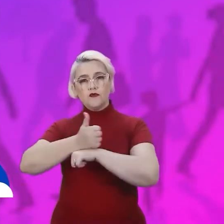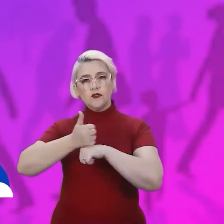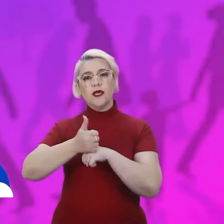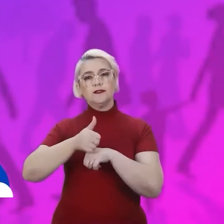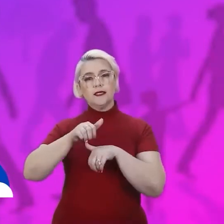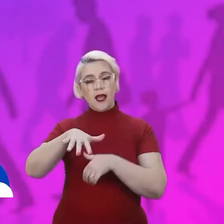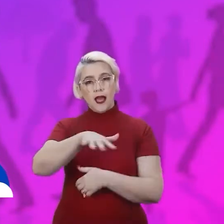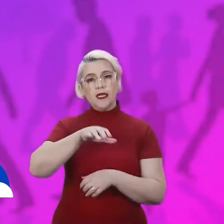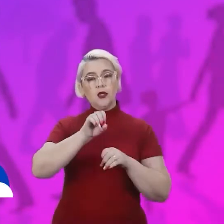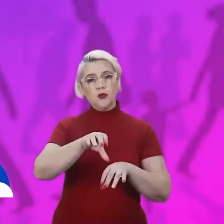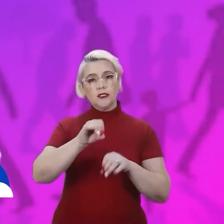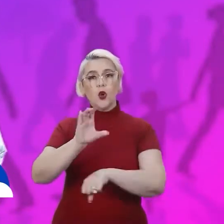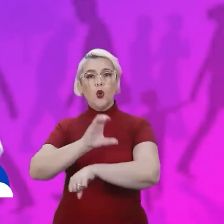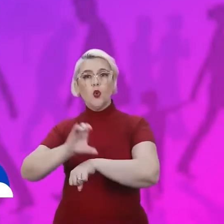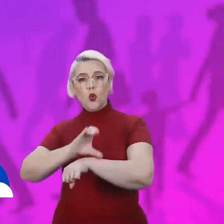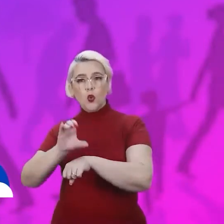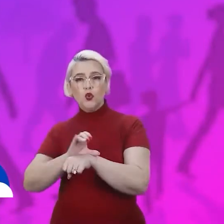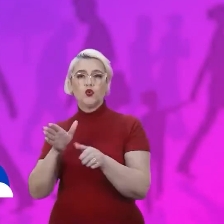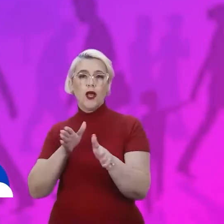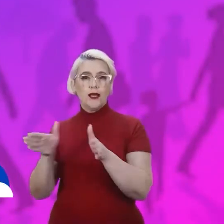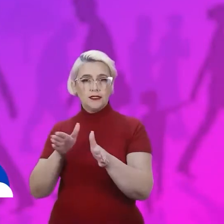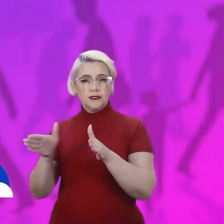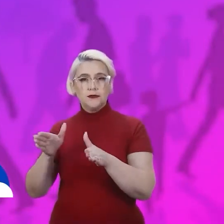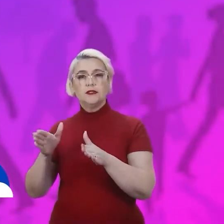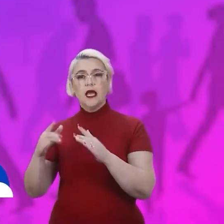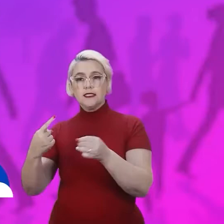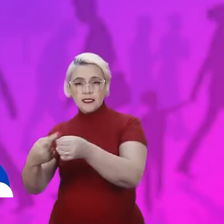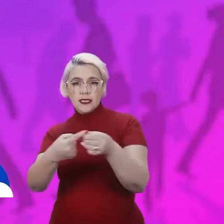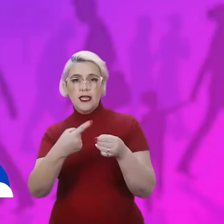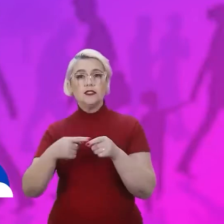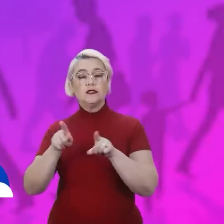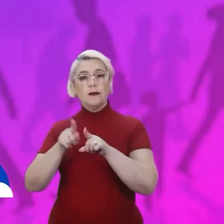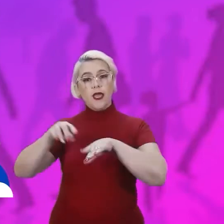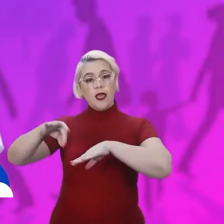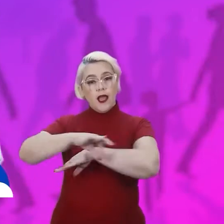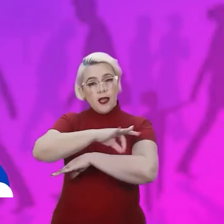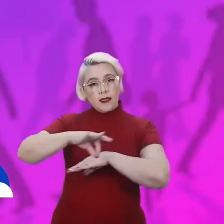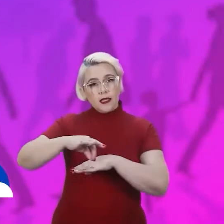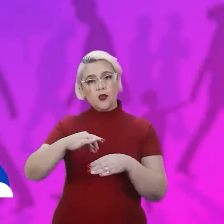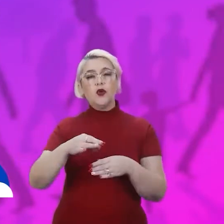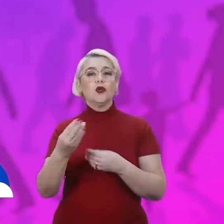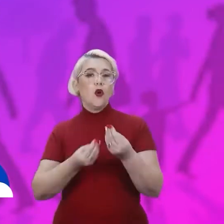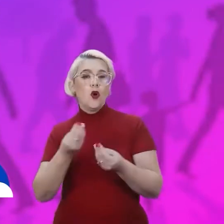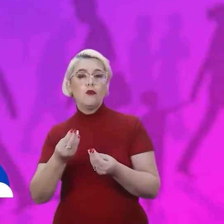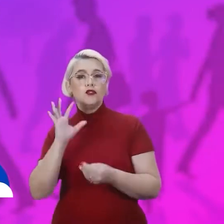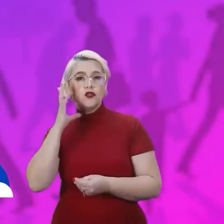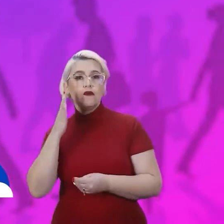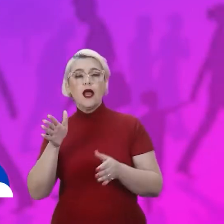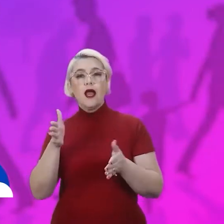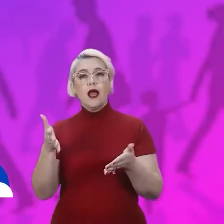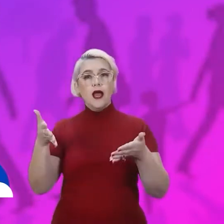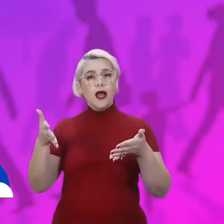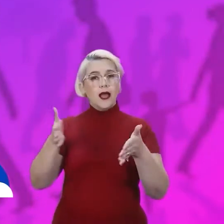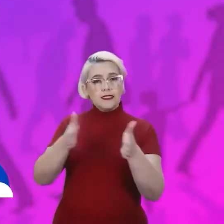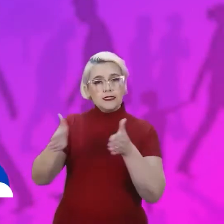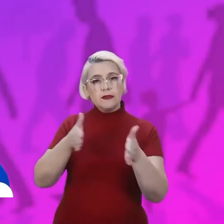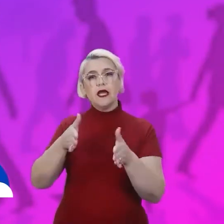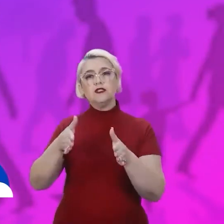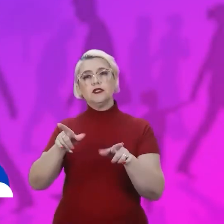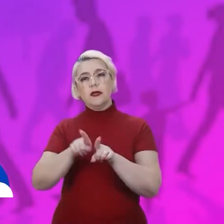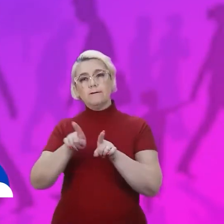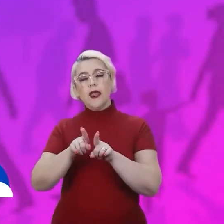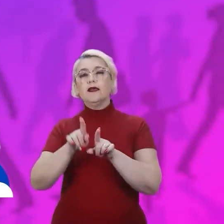da educação, cursos de acessibilidade urbanística e arquitetônica, acessibilidade e certificações de